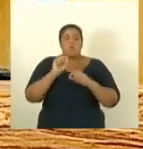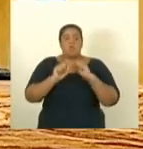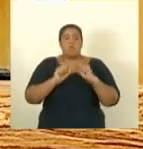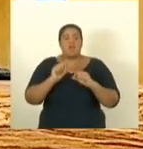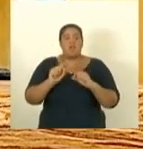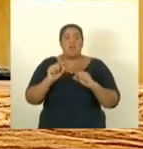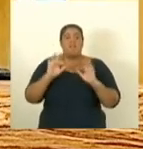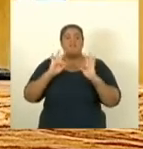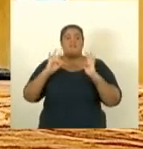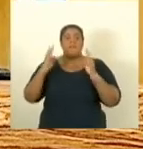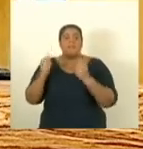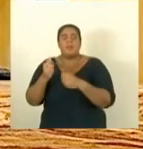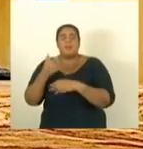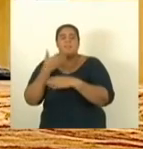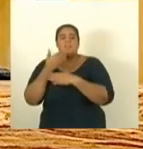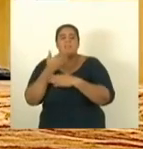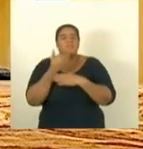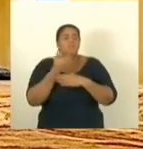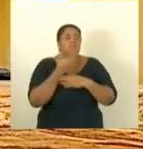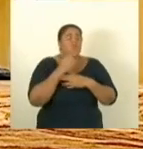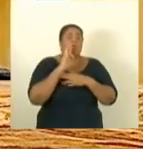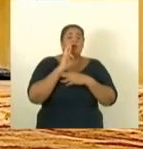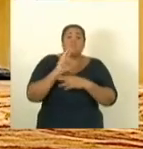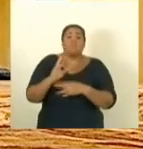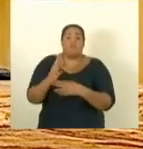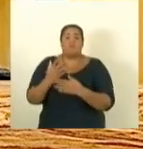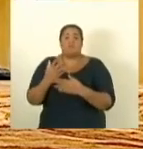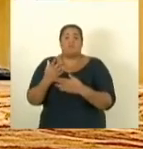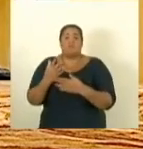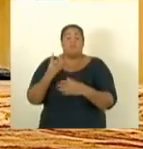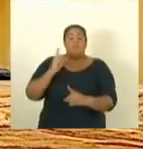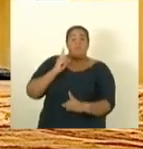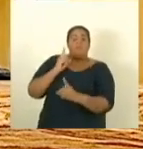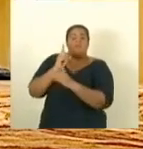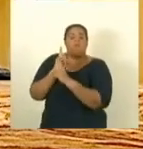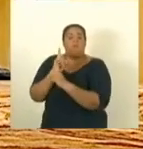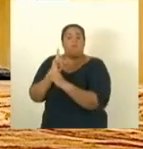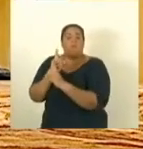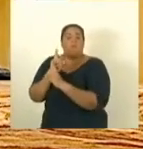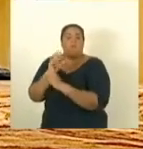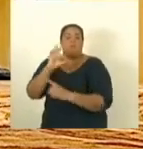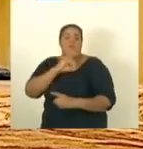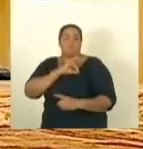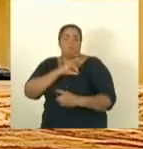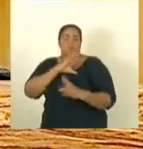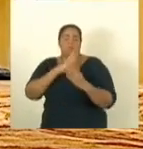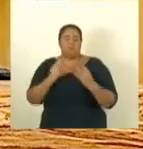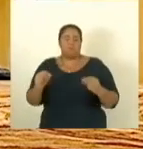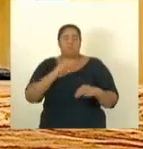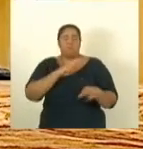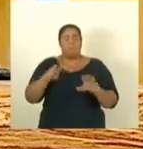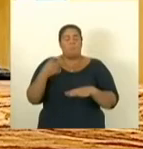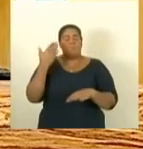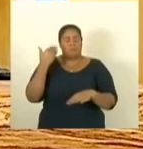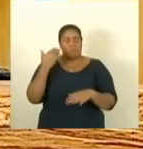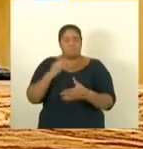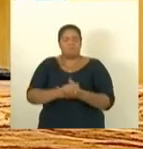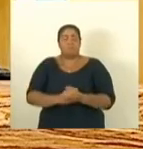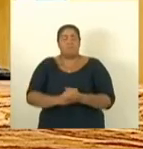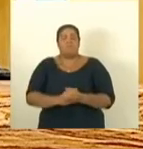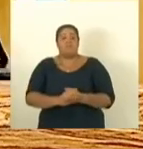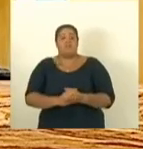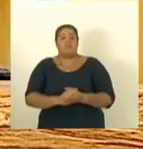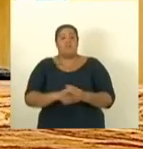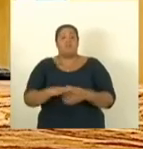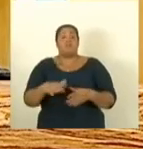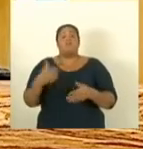conclamam por respostas. Estamos nos colocando à disposição para auxiliar nas investigações e certamente demais colegas da